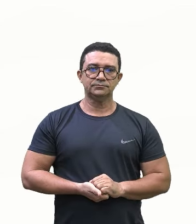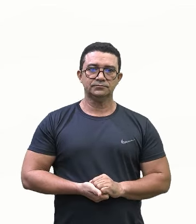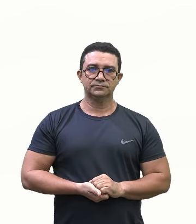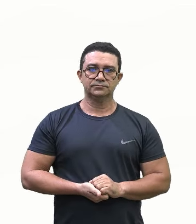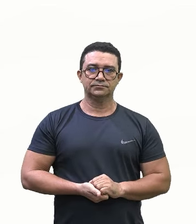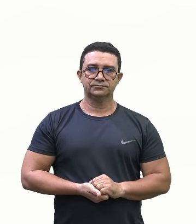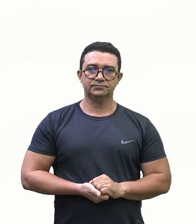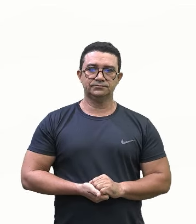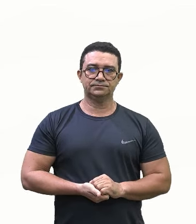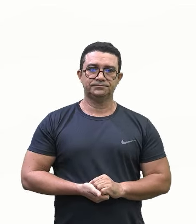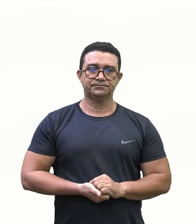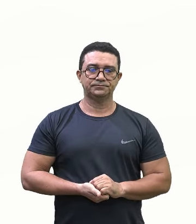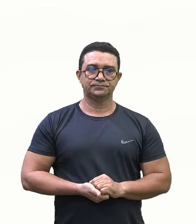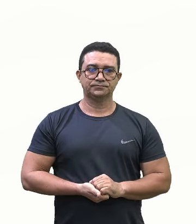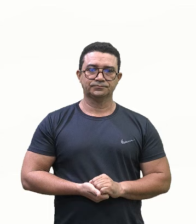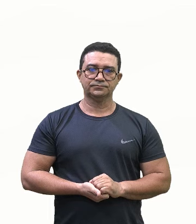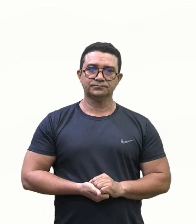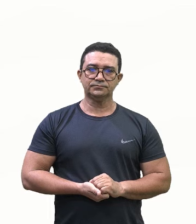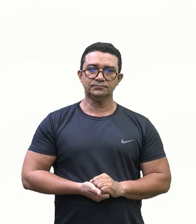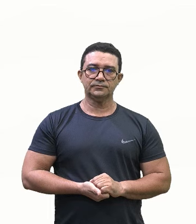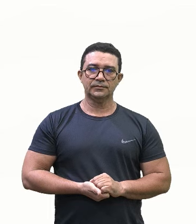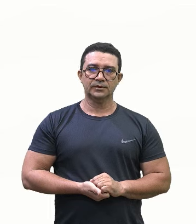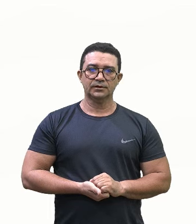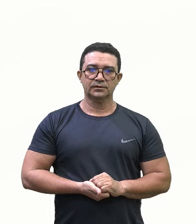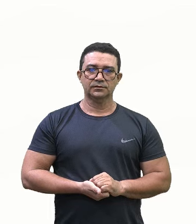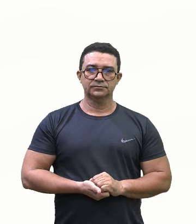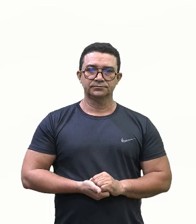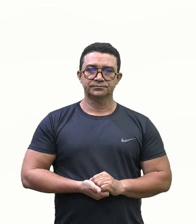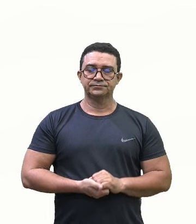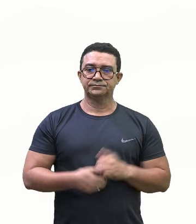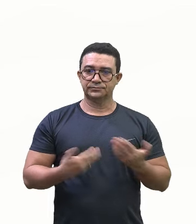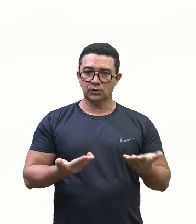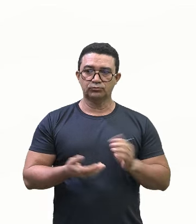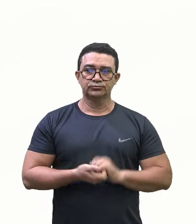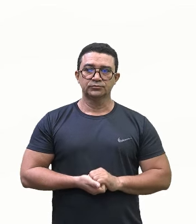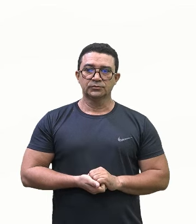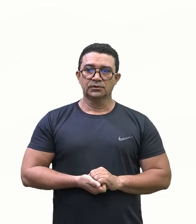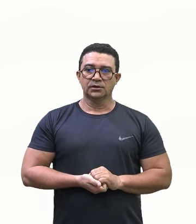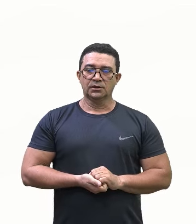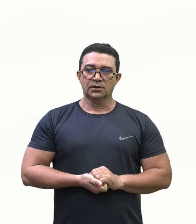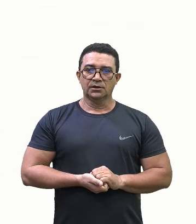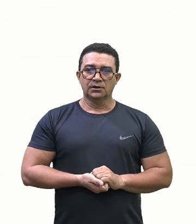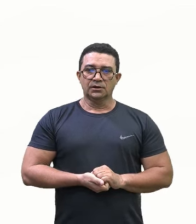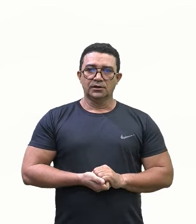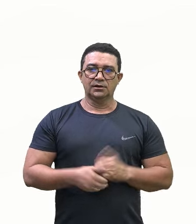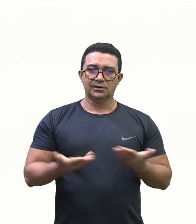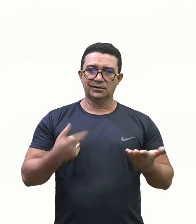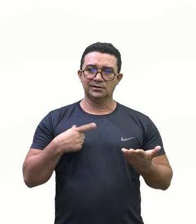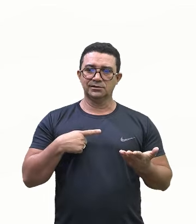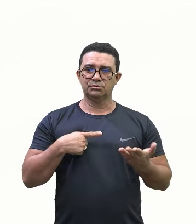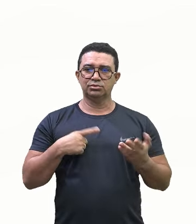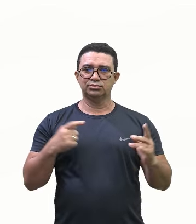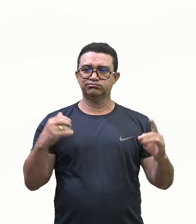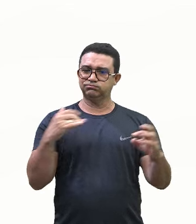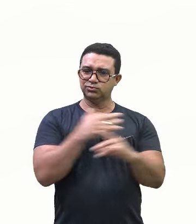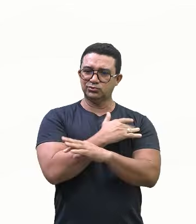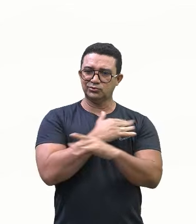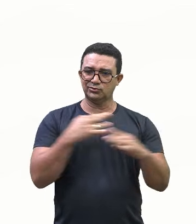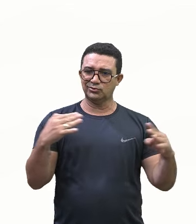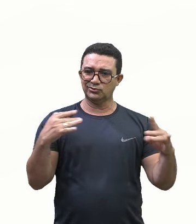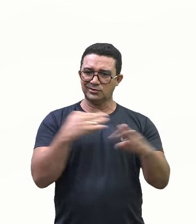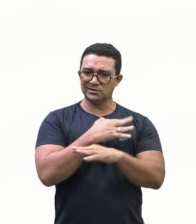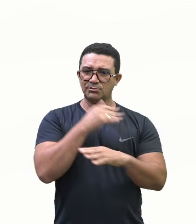Então, note que é em trânsito. Então, ela está saindo de um corpo para o outro,